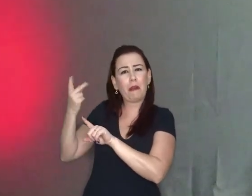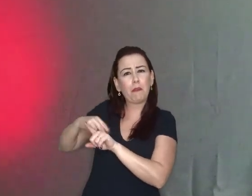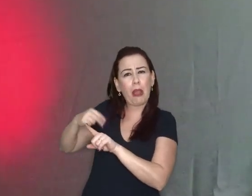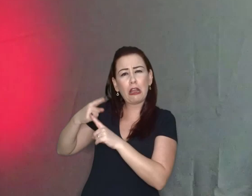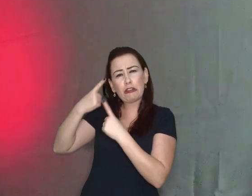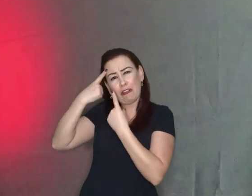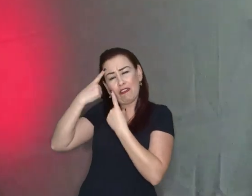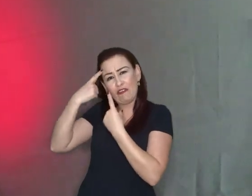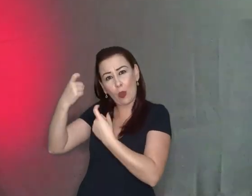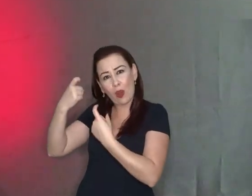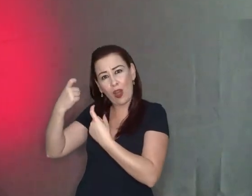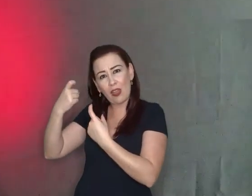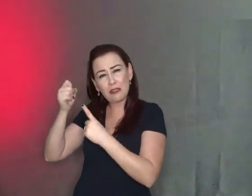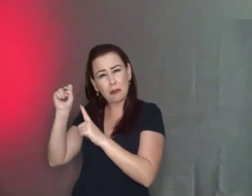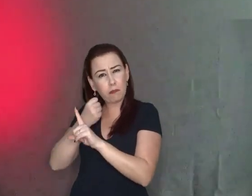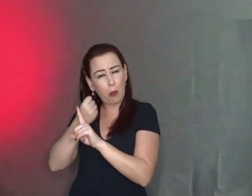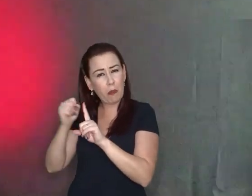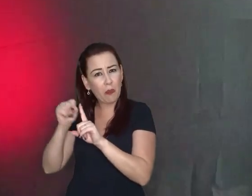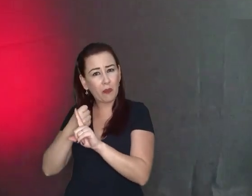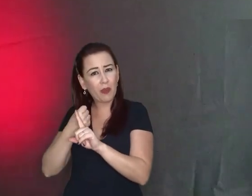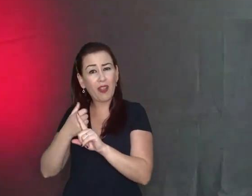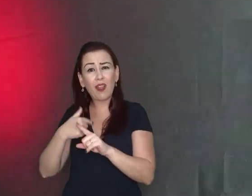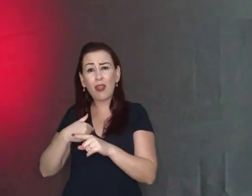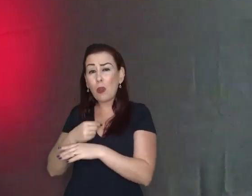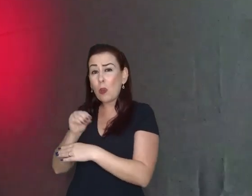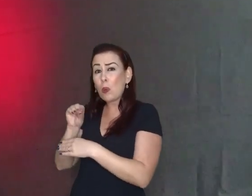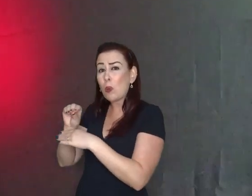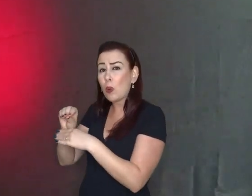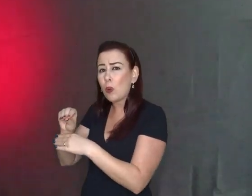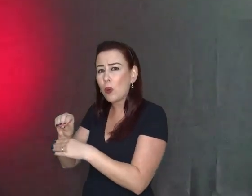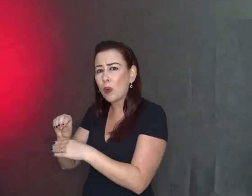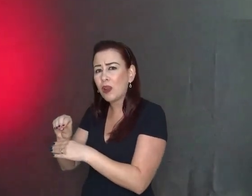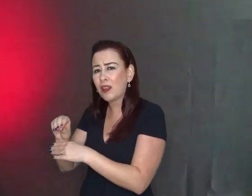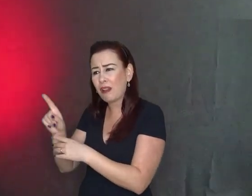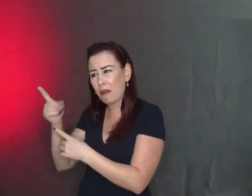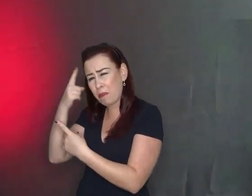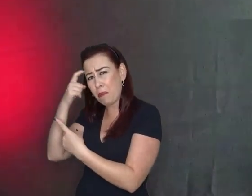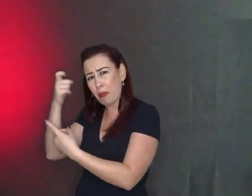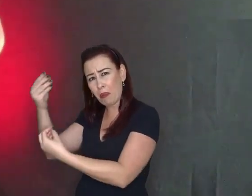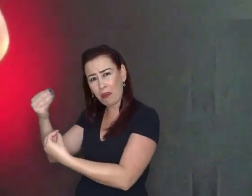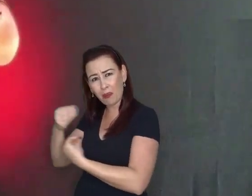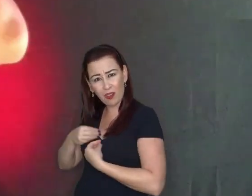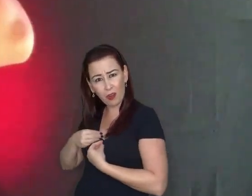quais dedicaram tanta vida e amor.